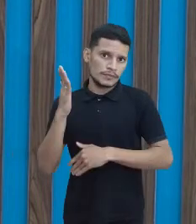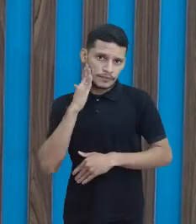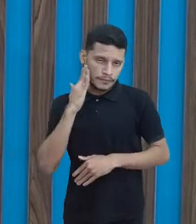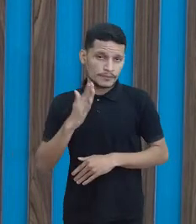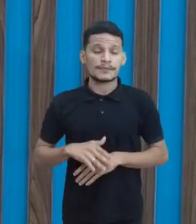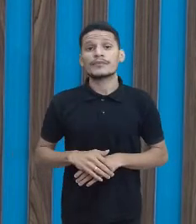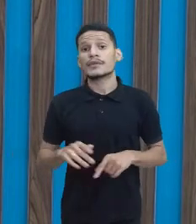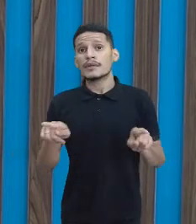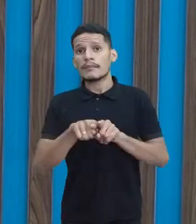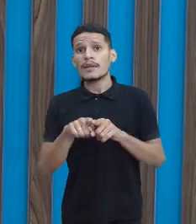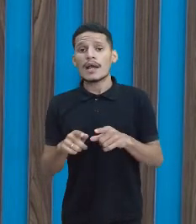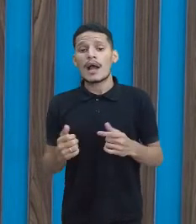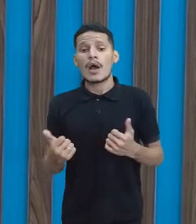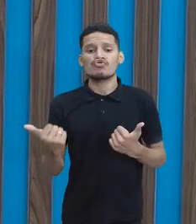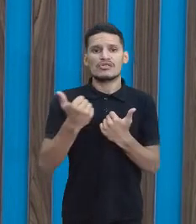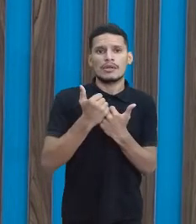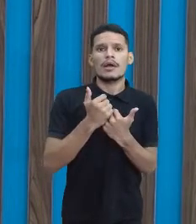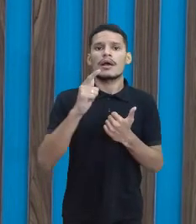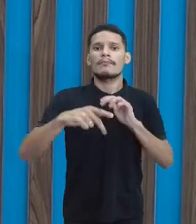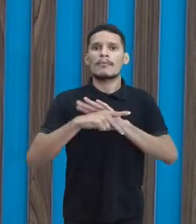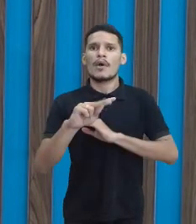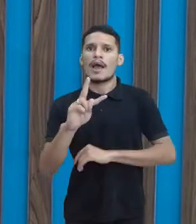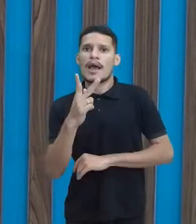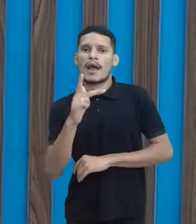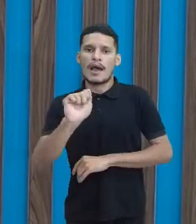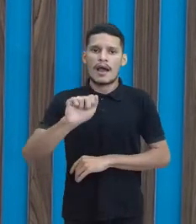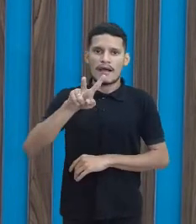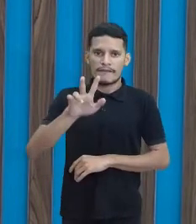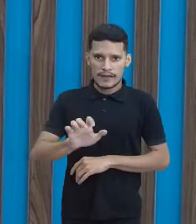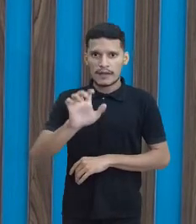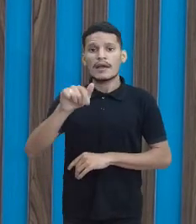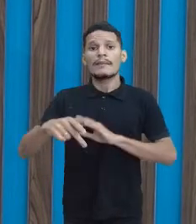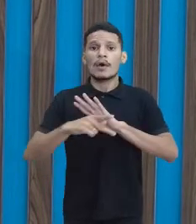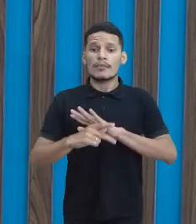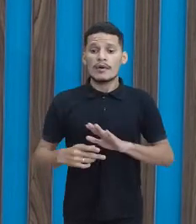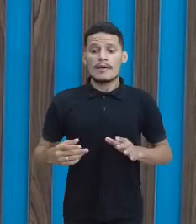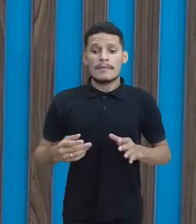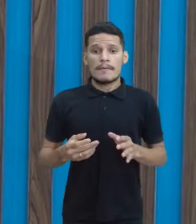esse verbo auxiliar, que é o verbo have, se é o presente